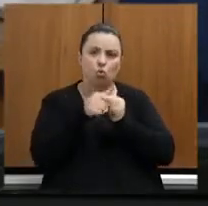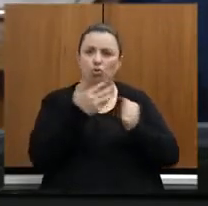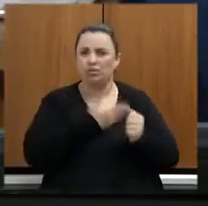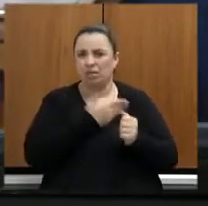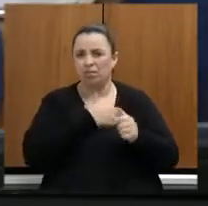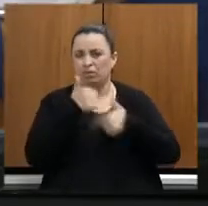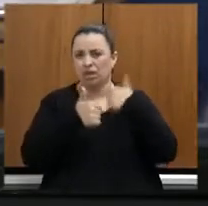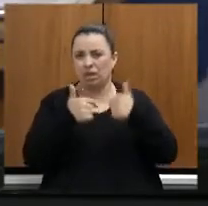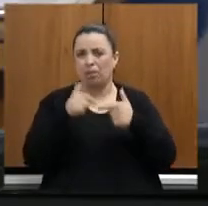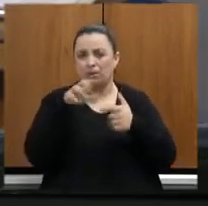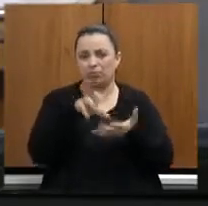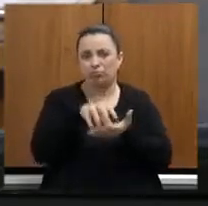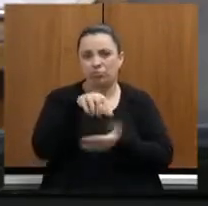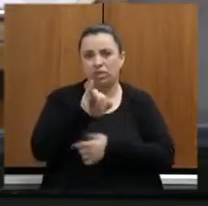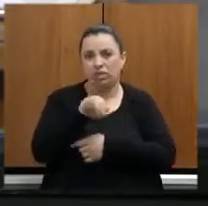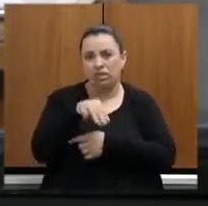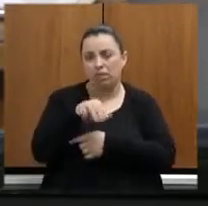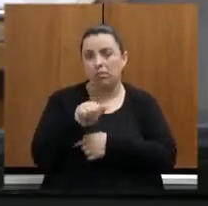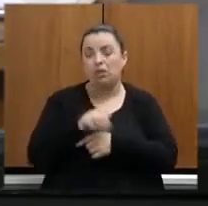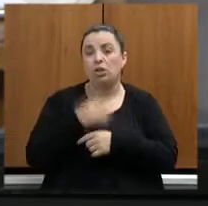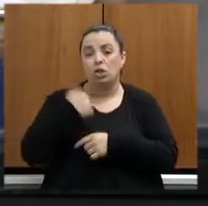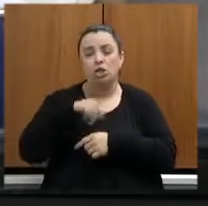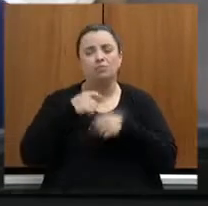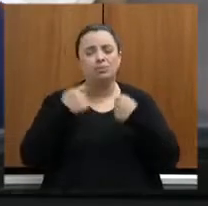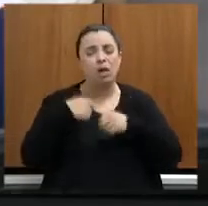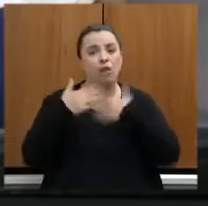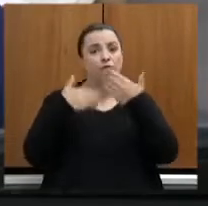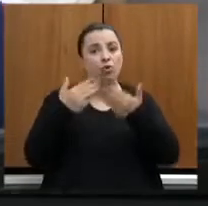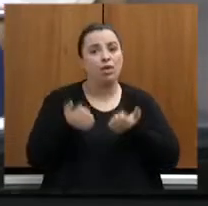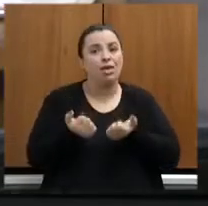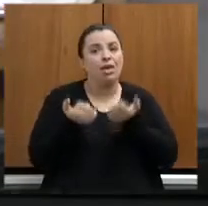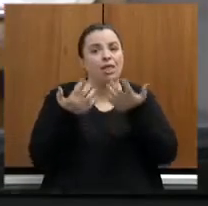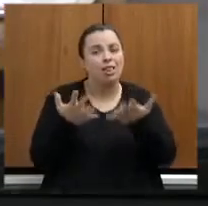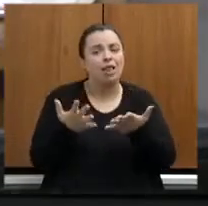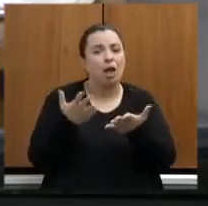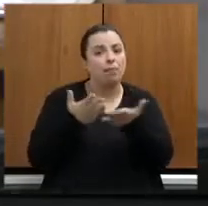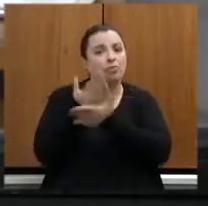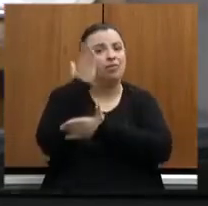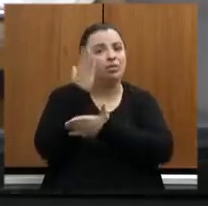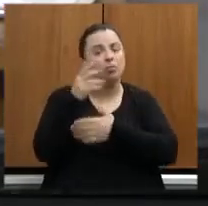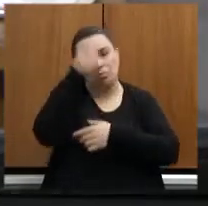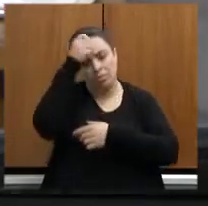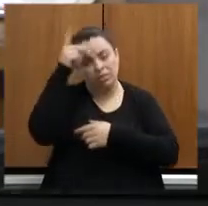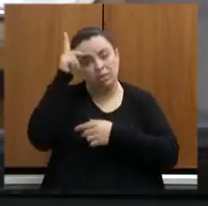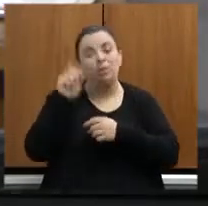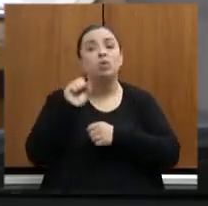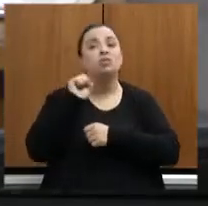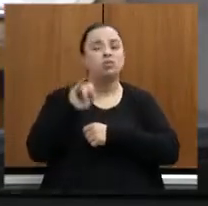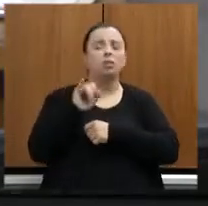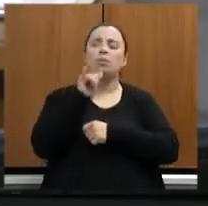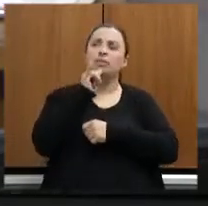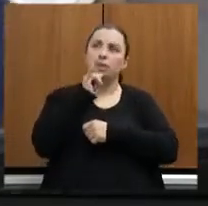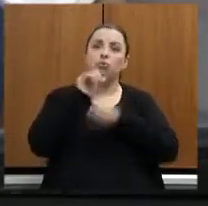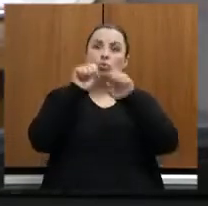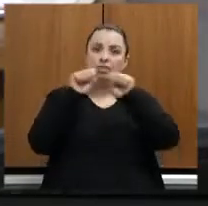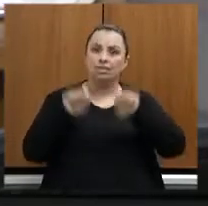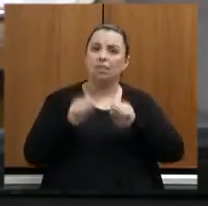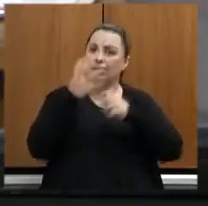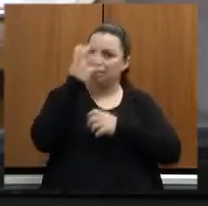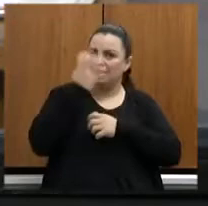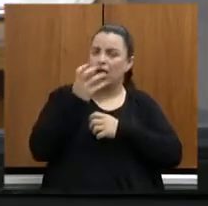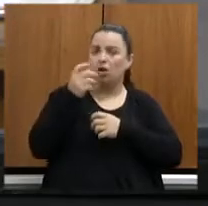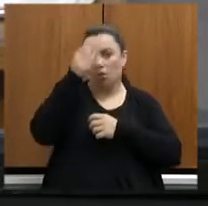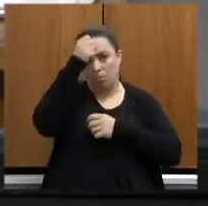evoluir nós temos que acreditar e dá crédito para o município então desde que o sistema seja o serviço seja sério o município tem